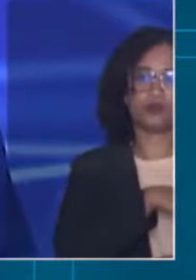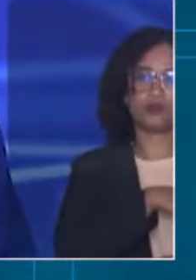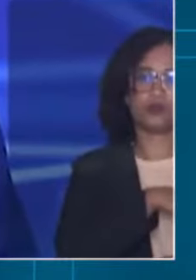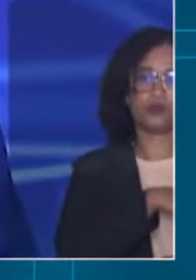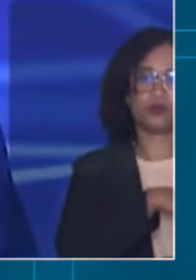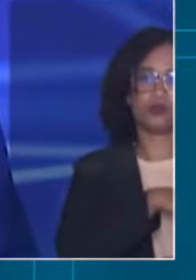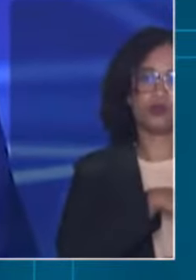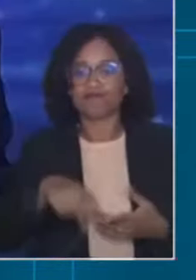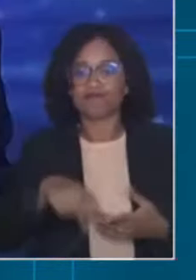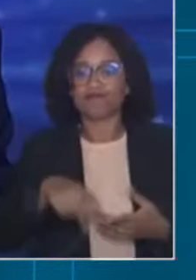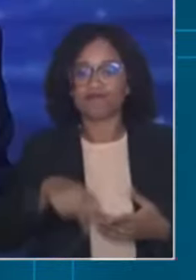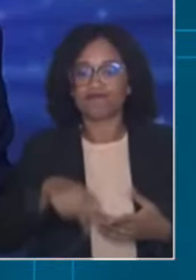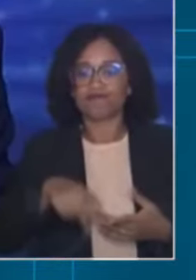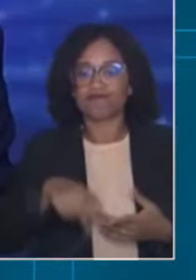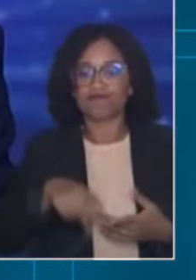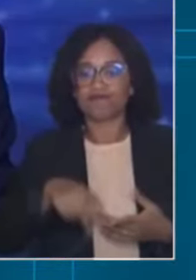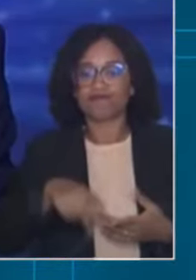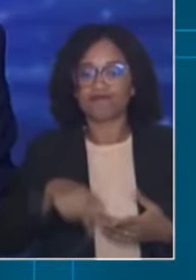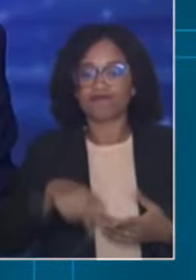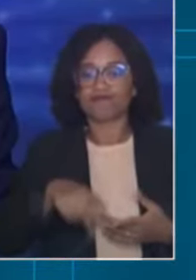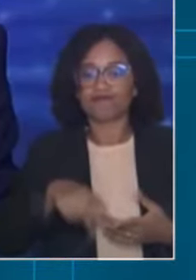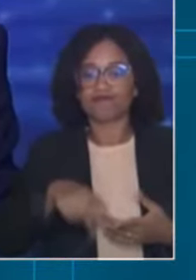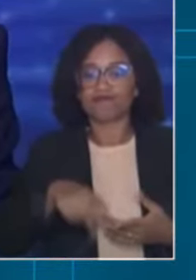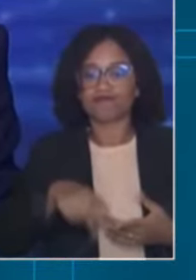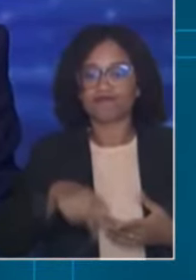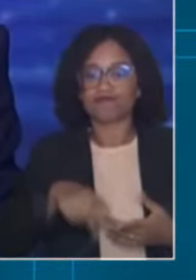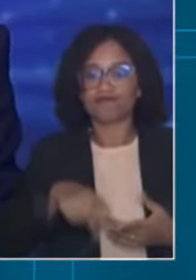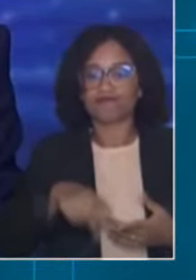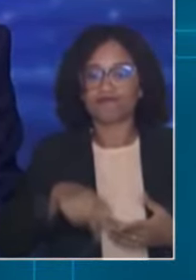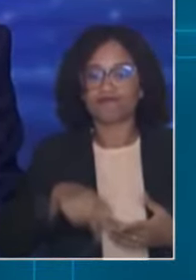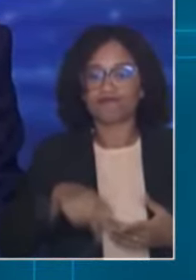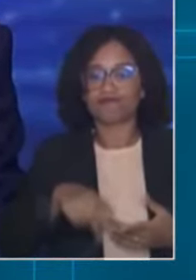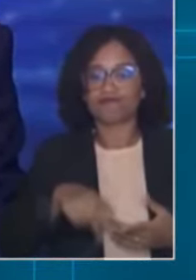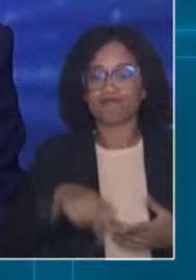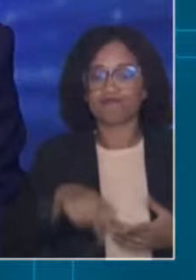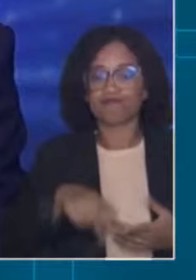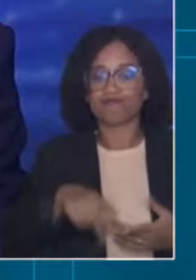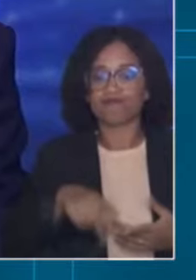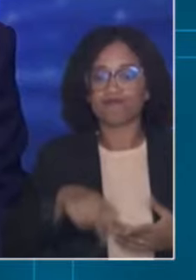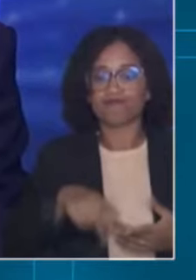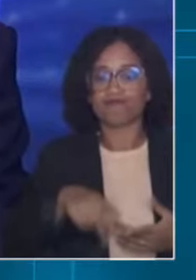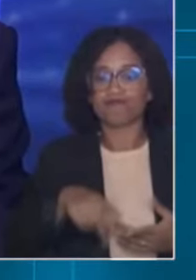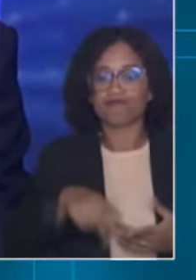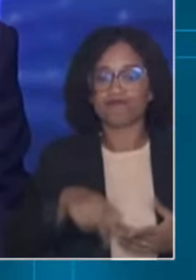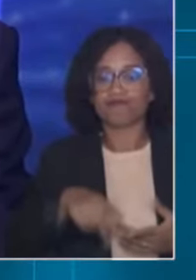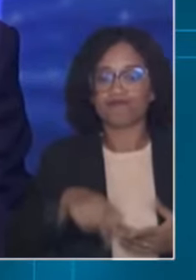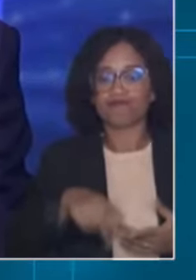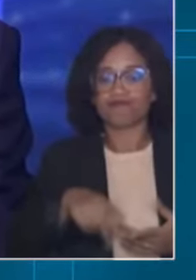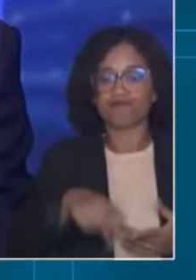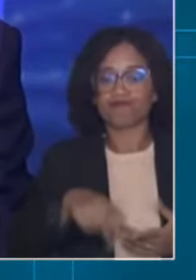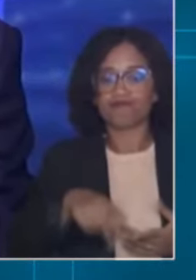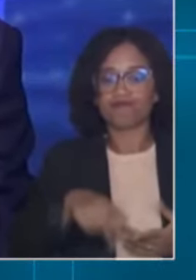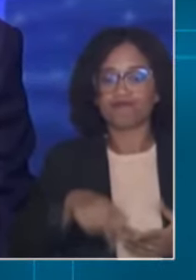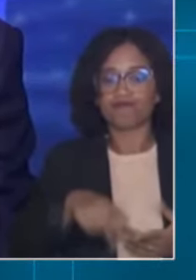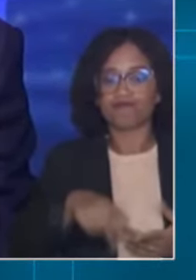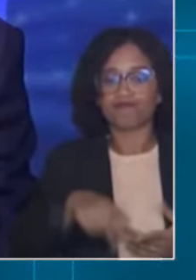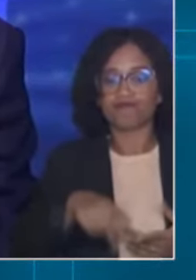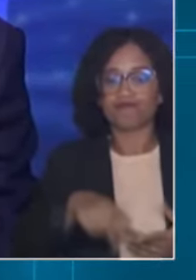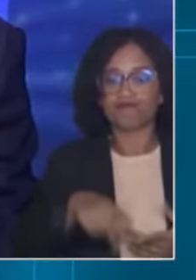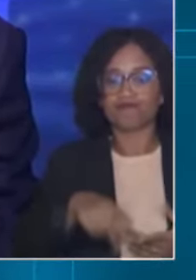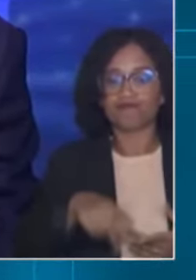né? Você tinha três pré-candidatos que ele escanteou, os três pré-candidatos, impôs uma militar que nem era afiliada ao